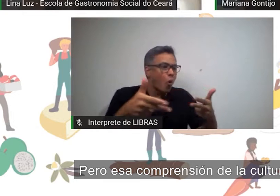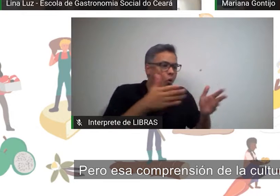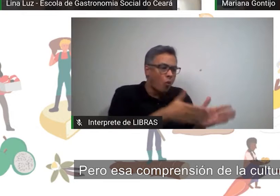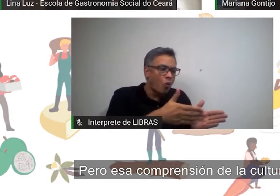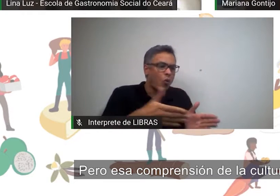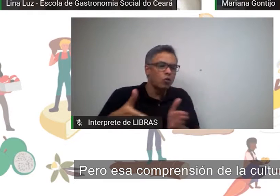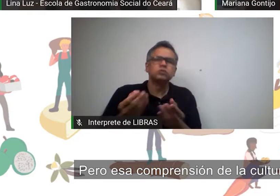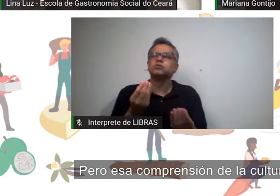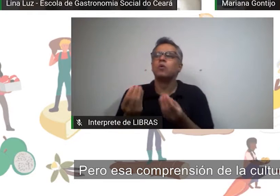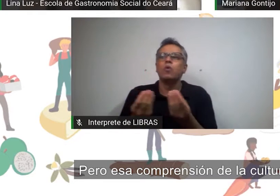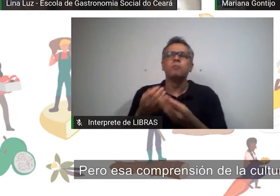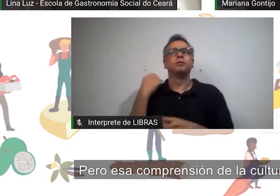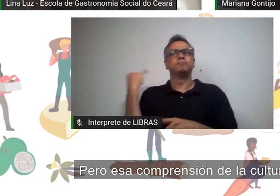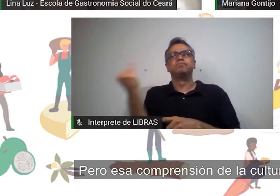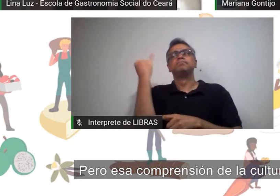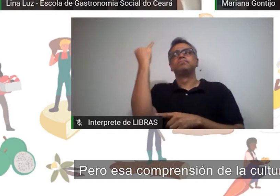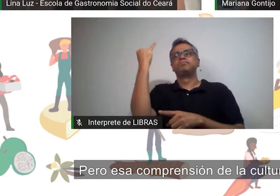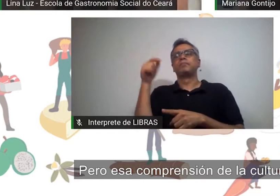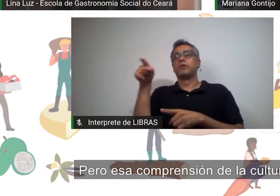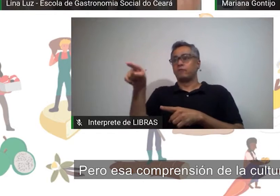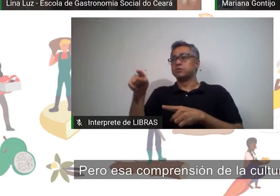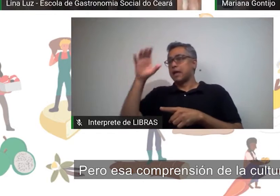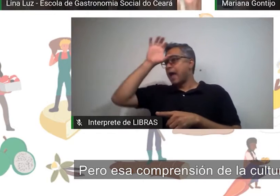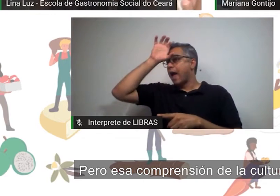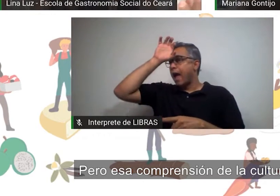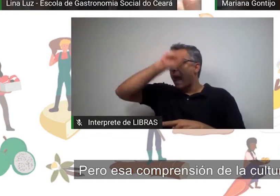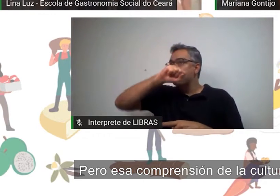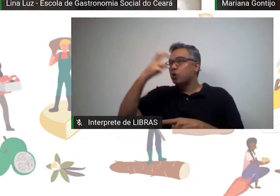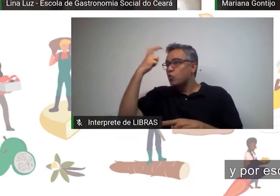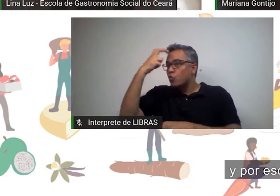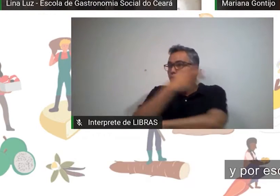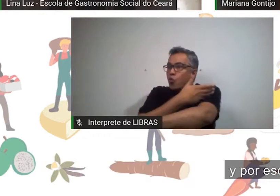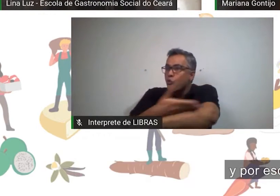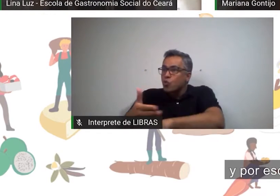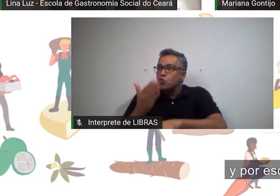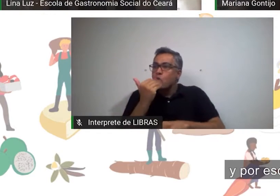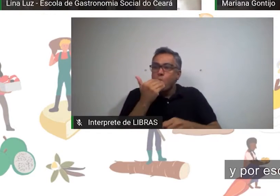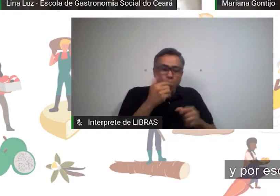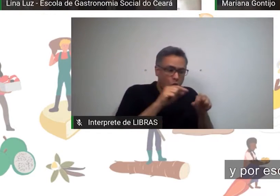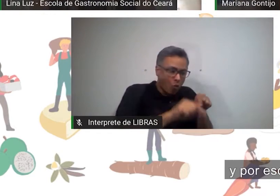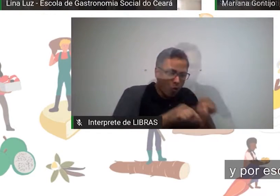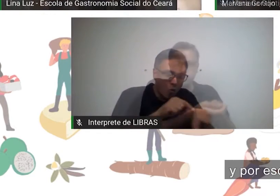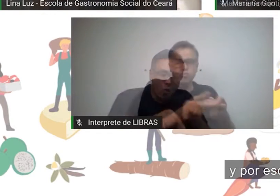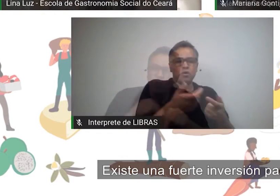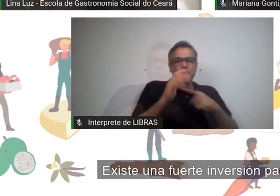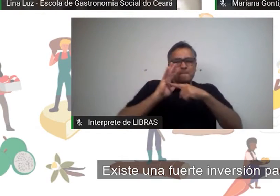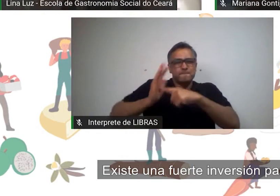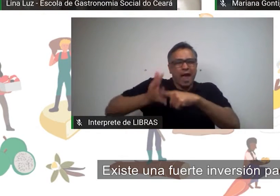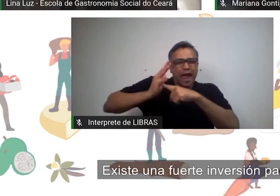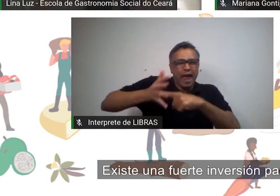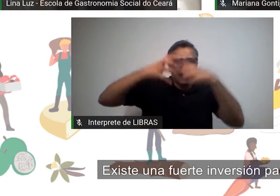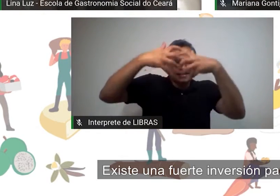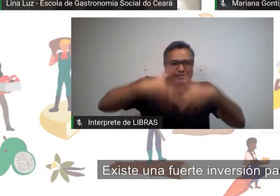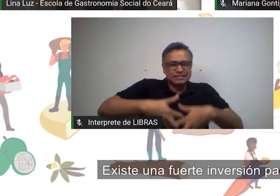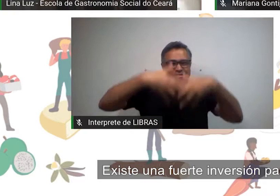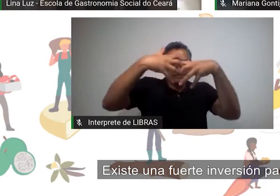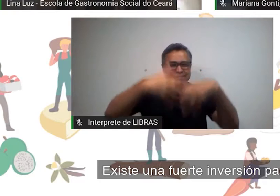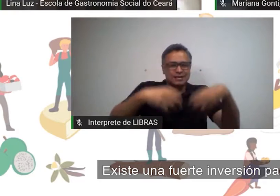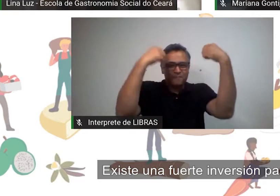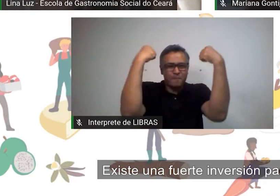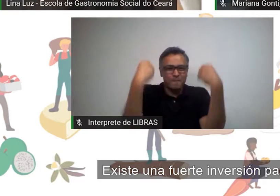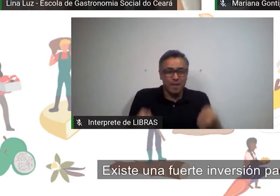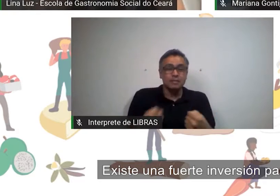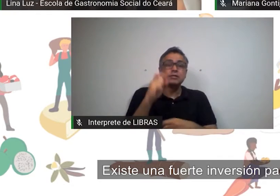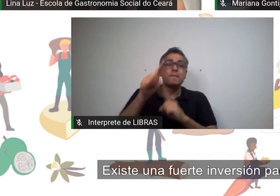mas essa compreensão da cultura alimentar nos coloca em questões maiores. E por isso a gente chega aqui. Tem um investimento